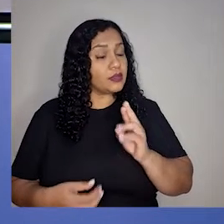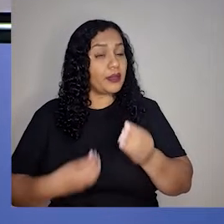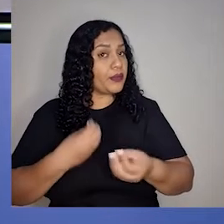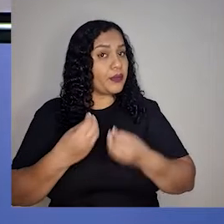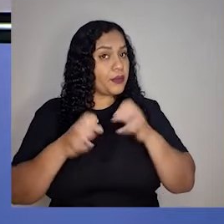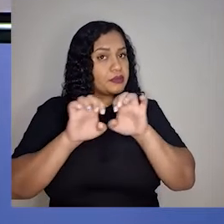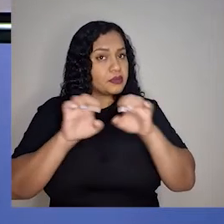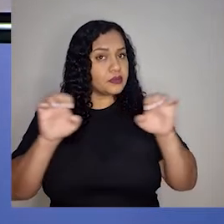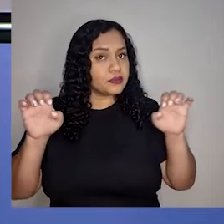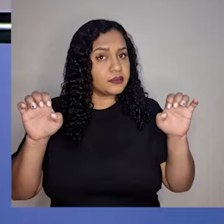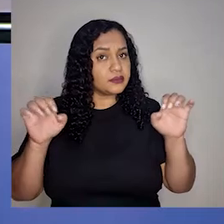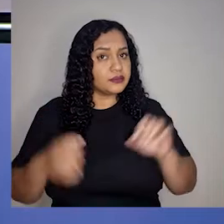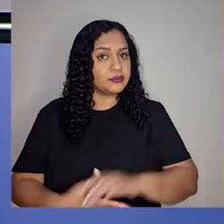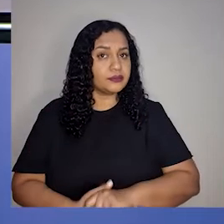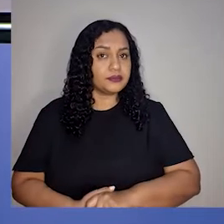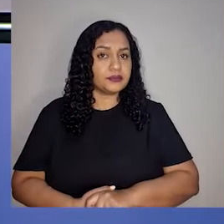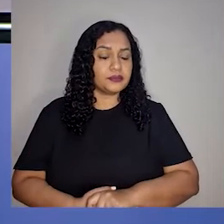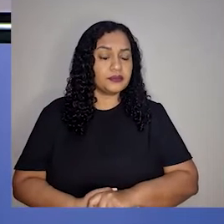equação